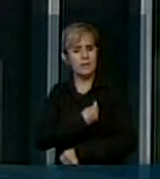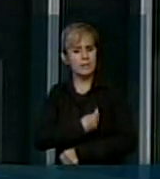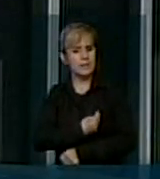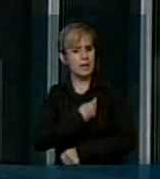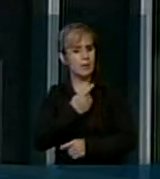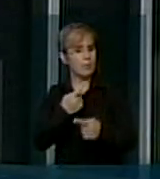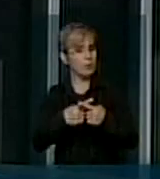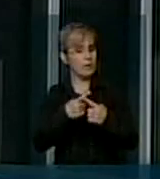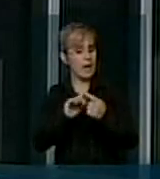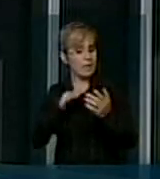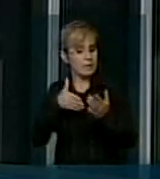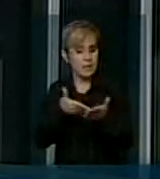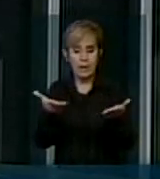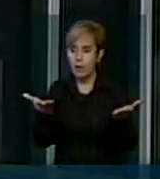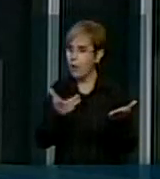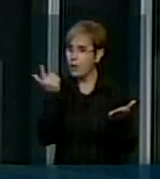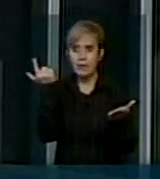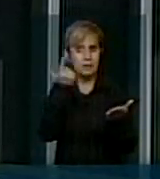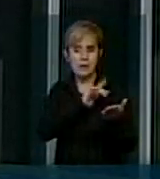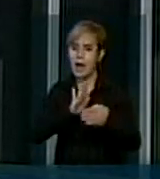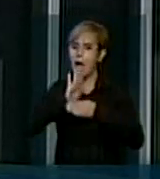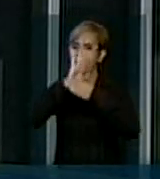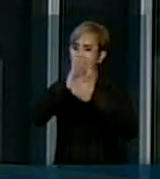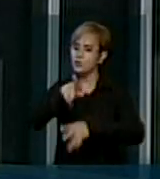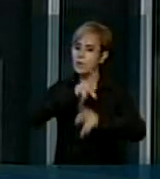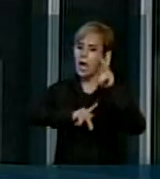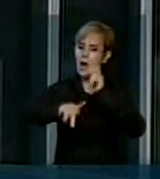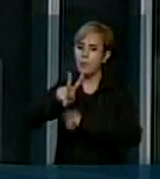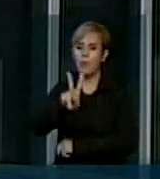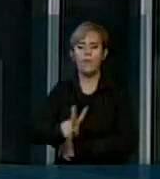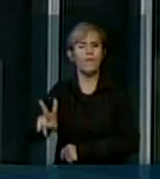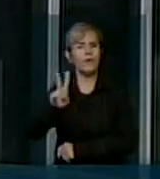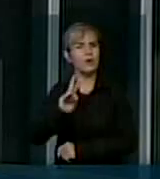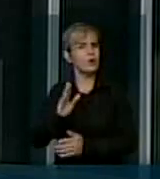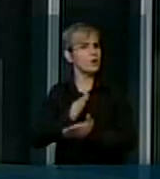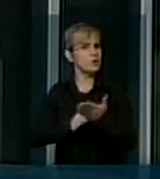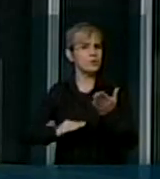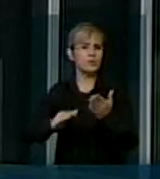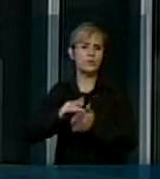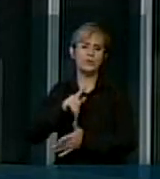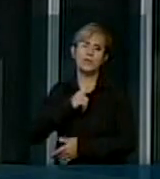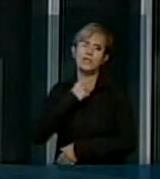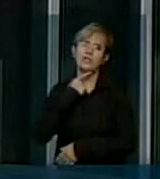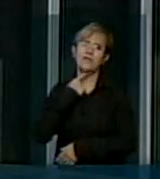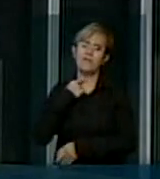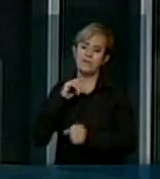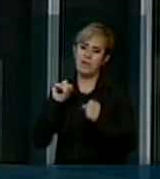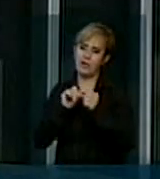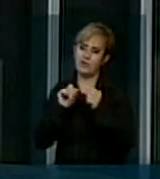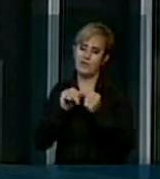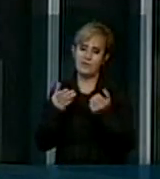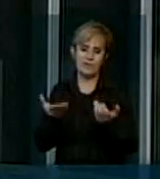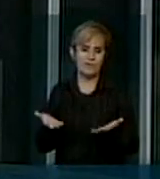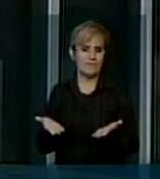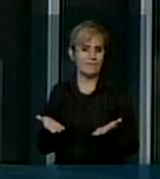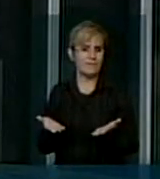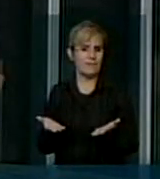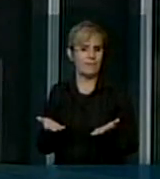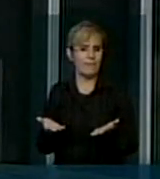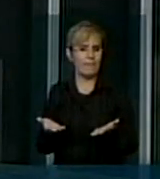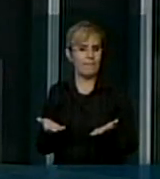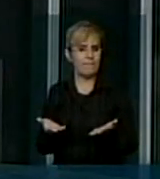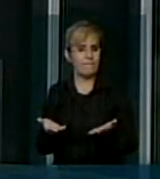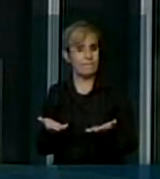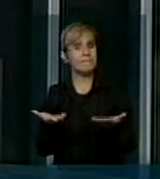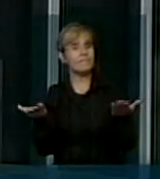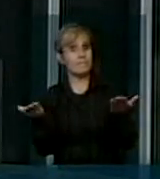havia conseguido fazer pelo povo venezuelano tudo aquilo que ele pretendia ter feito.